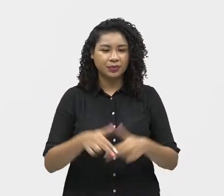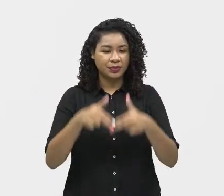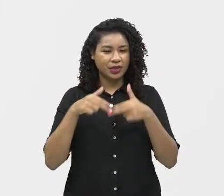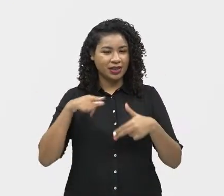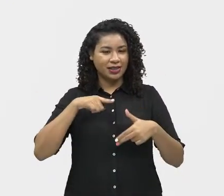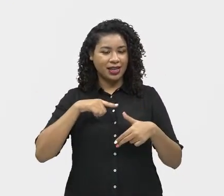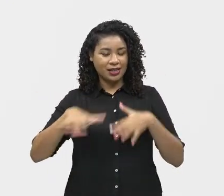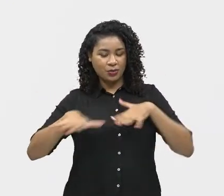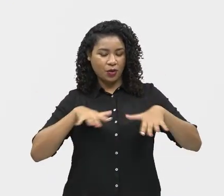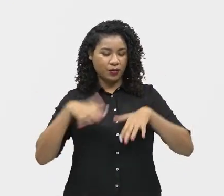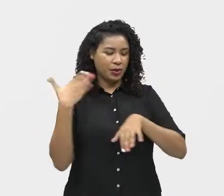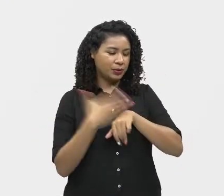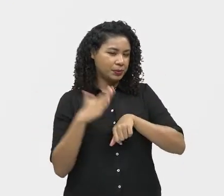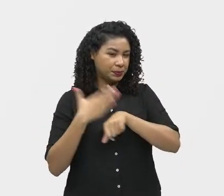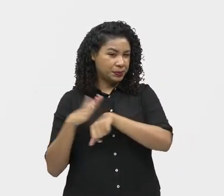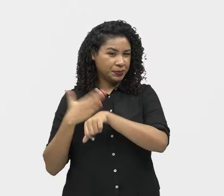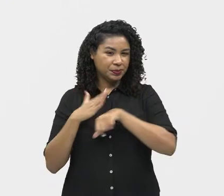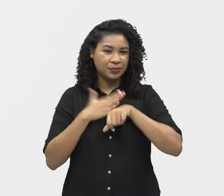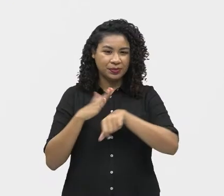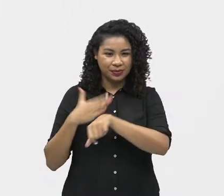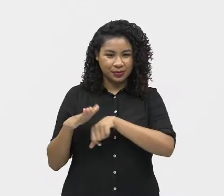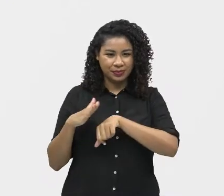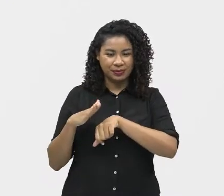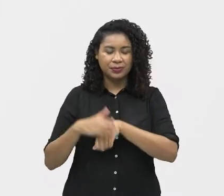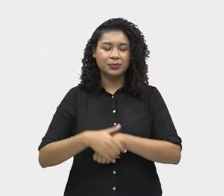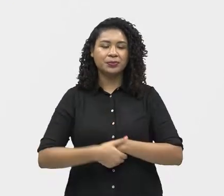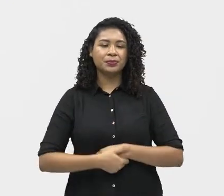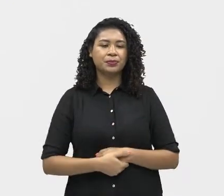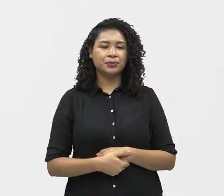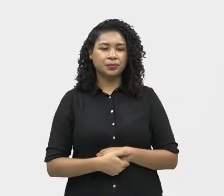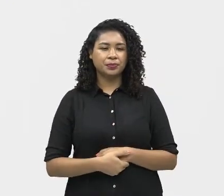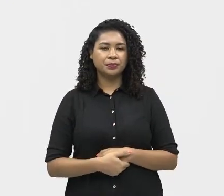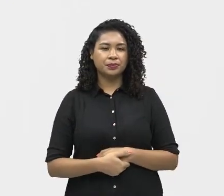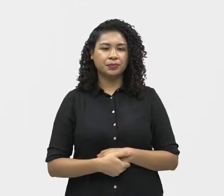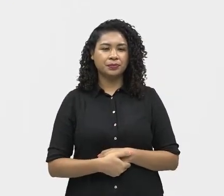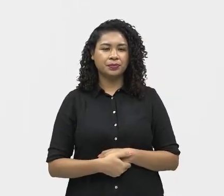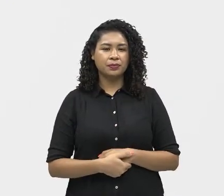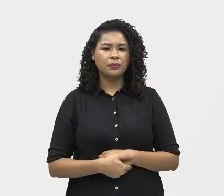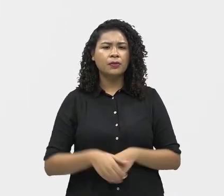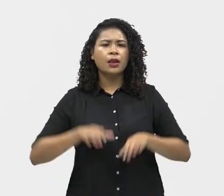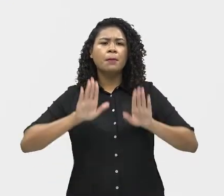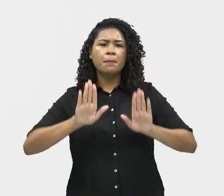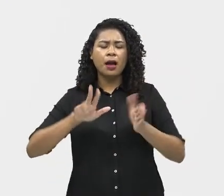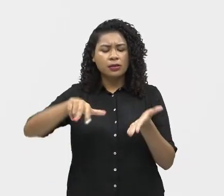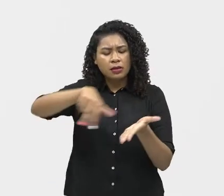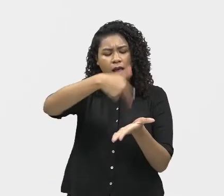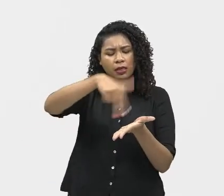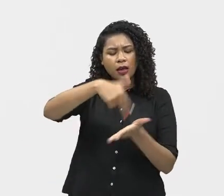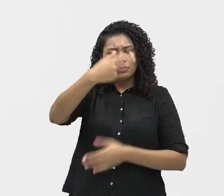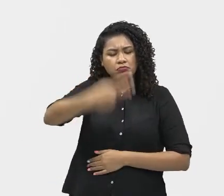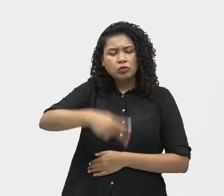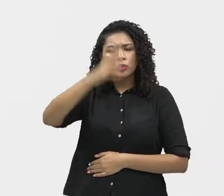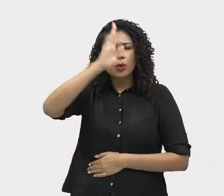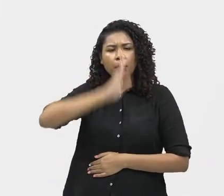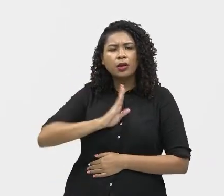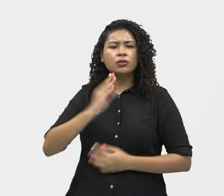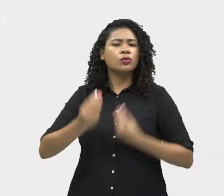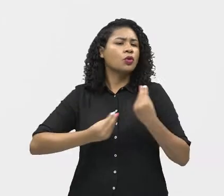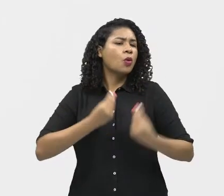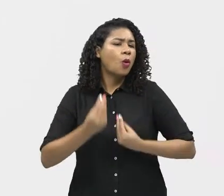estética de movimentos corporais e combina os elementos plásticos. Bem, e como é que é a dança no Brasil?